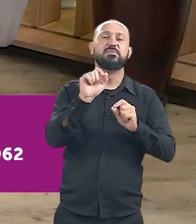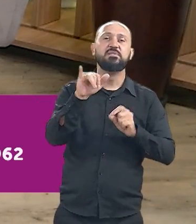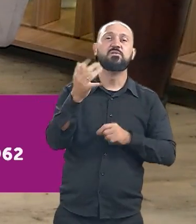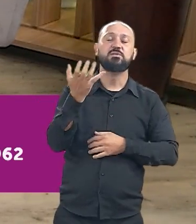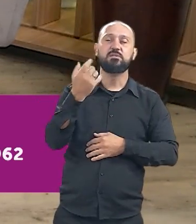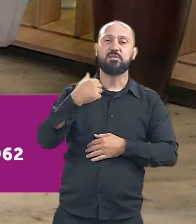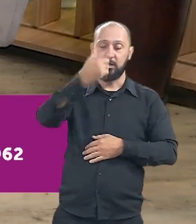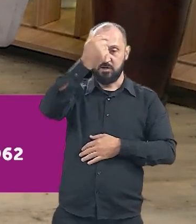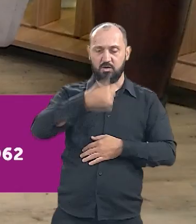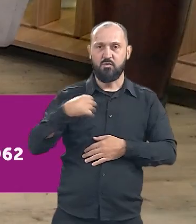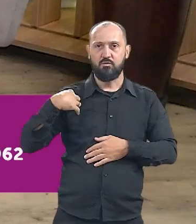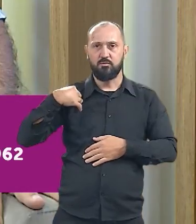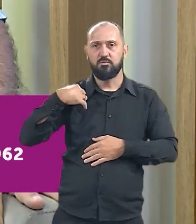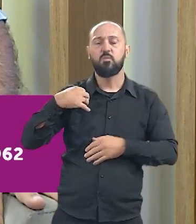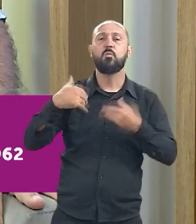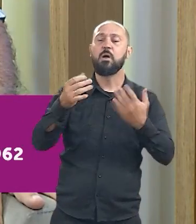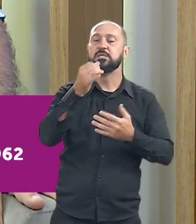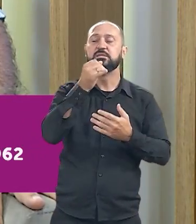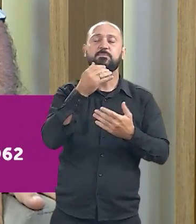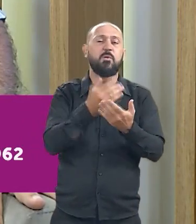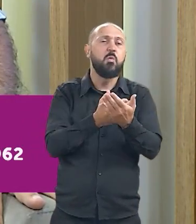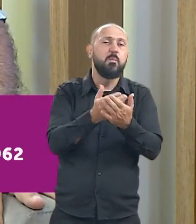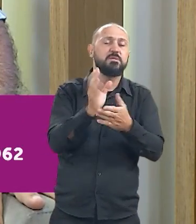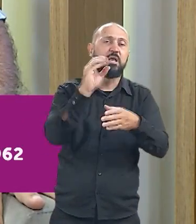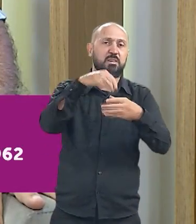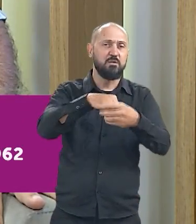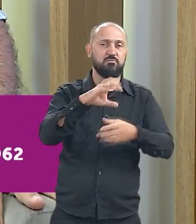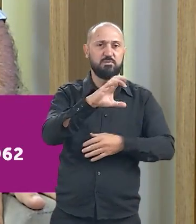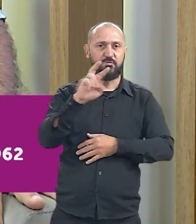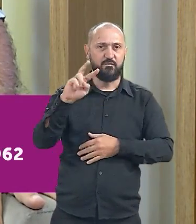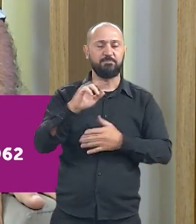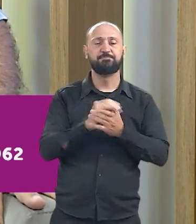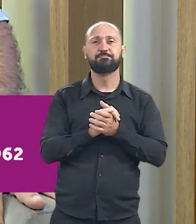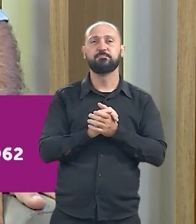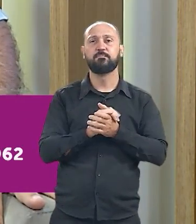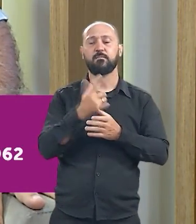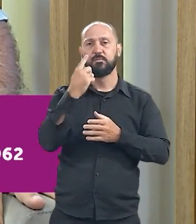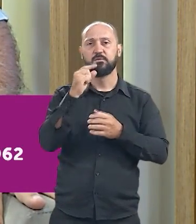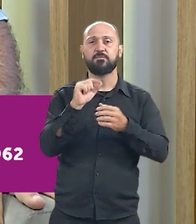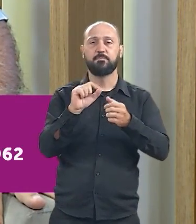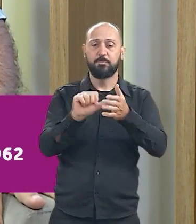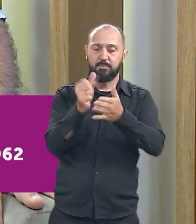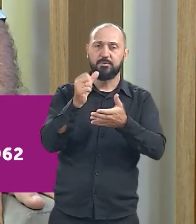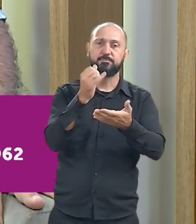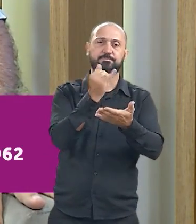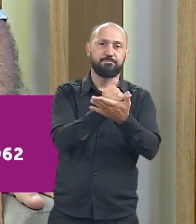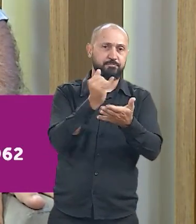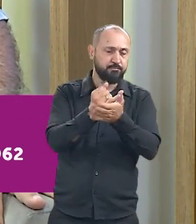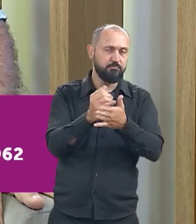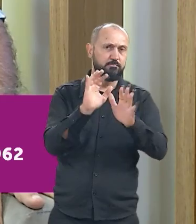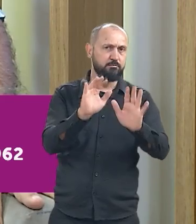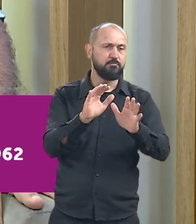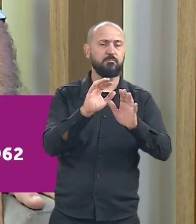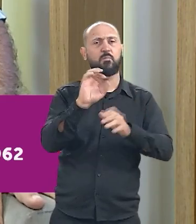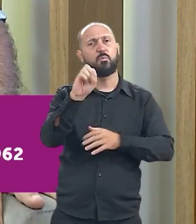caminho dentro do CVV? Seria fazer essa inscrição, né? Ou se você quiser fazer 188, ou se você quiser fazer o